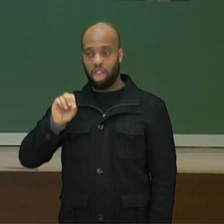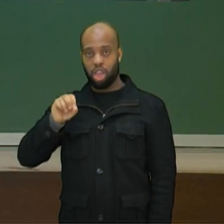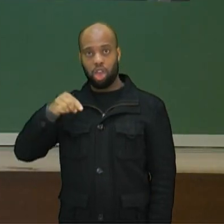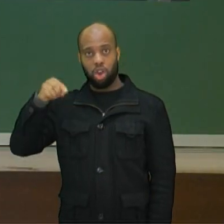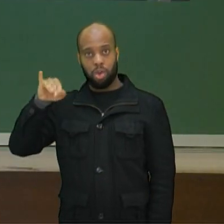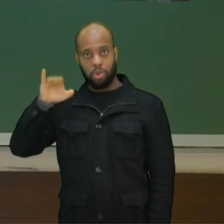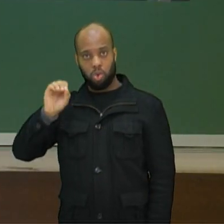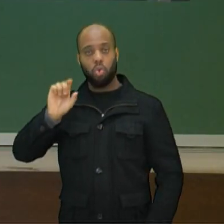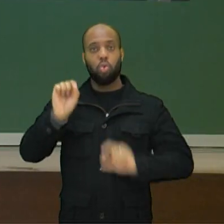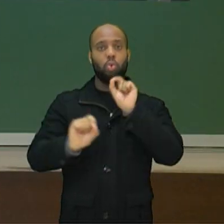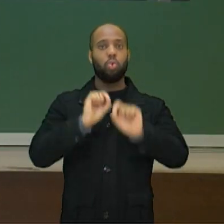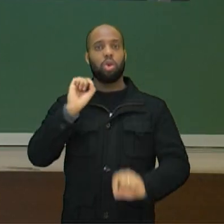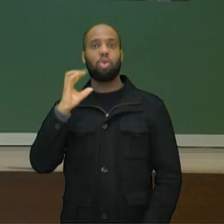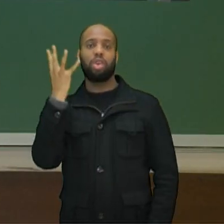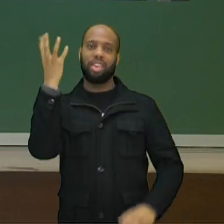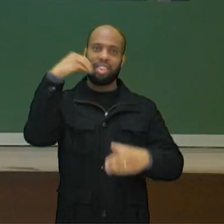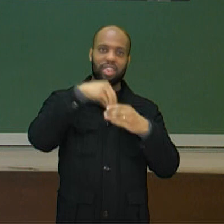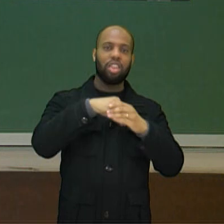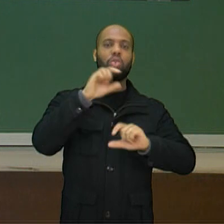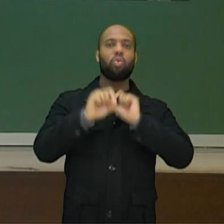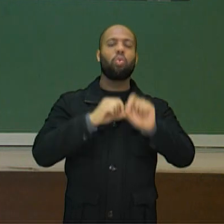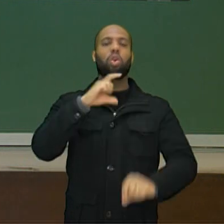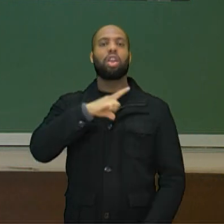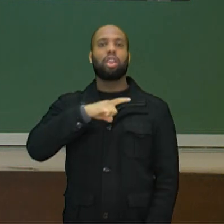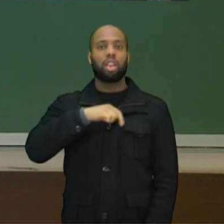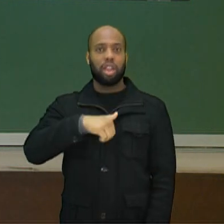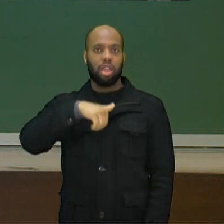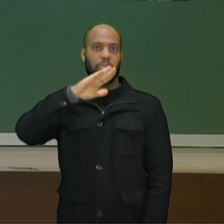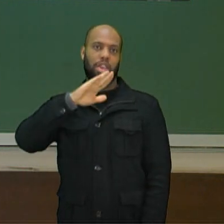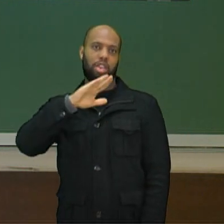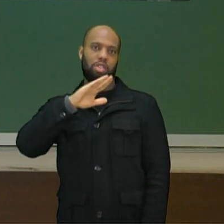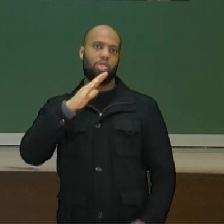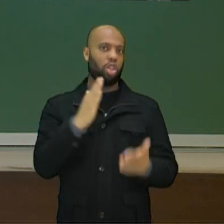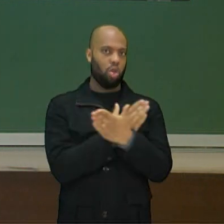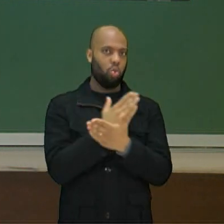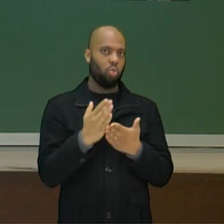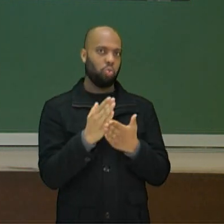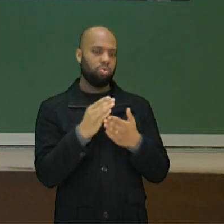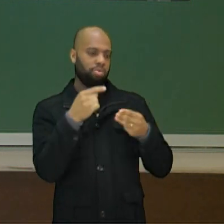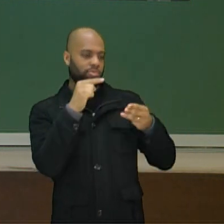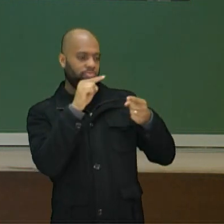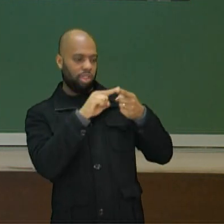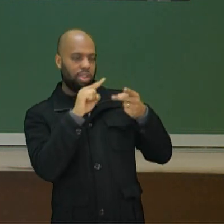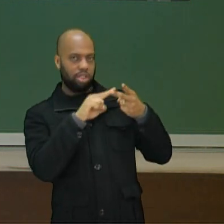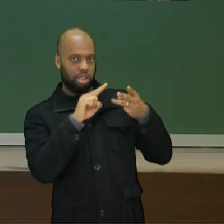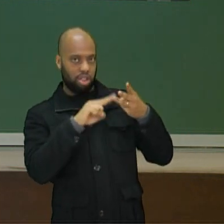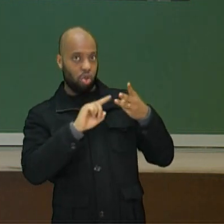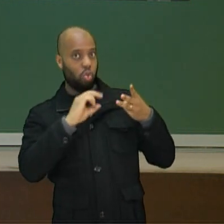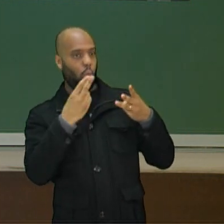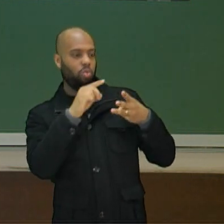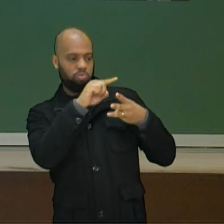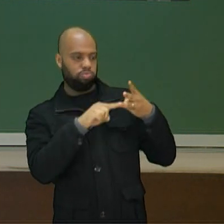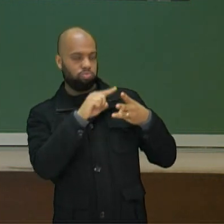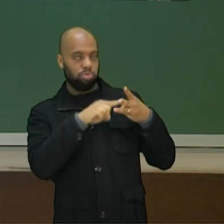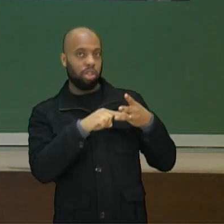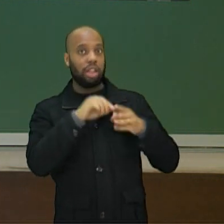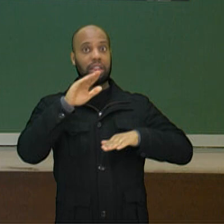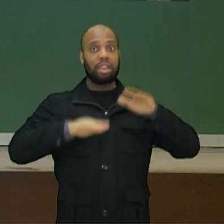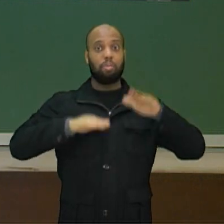que ocorre no organismo é uma predominância de um desses sistemas em função da intensidade do exercício